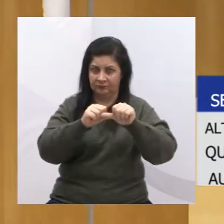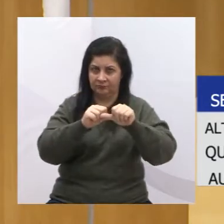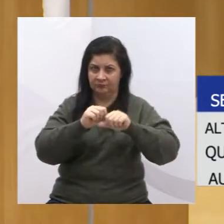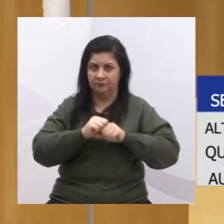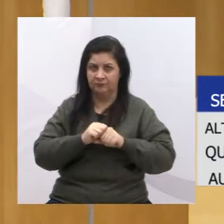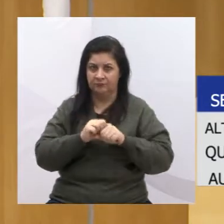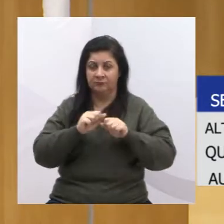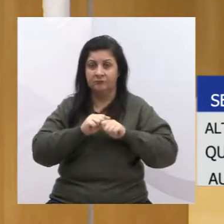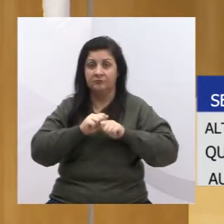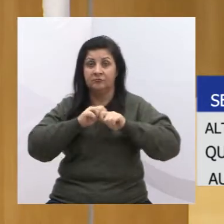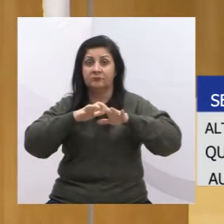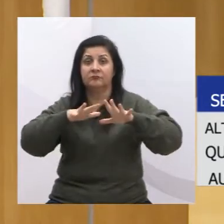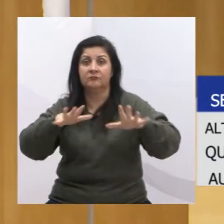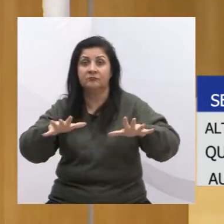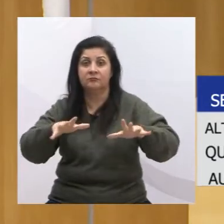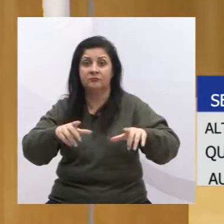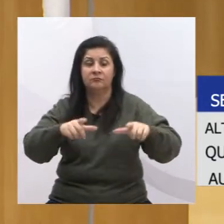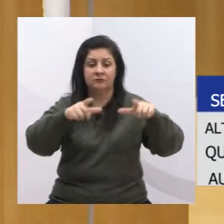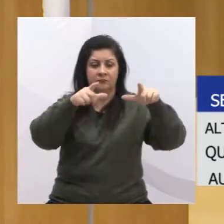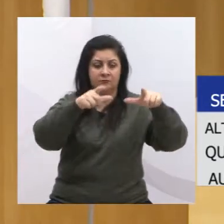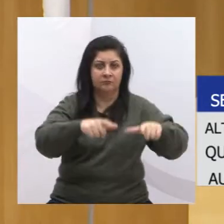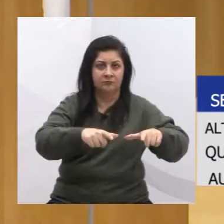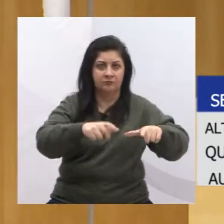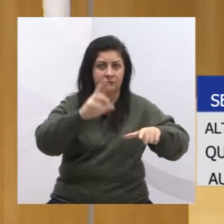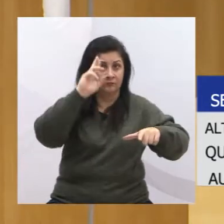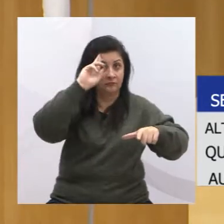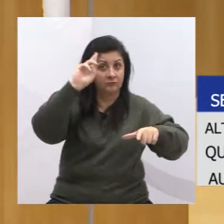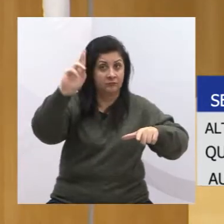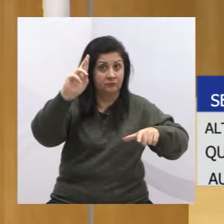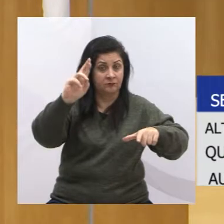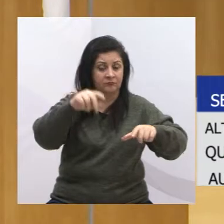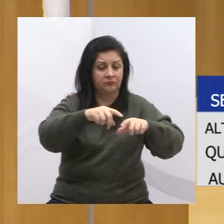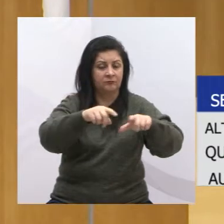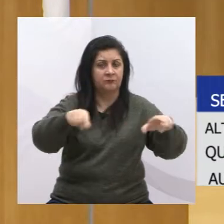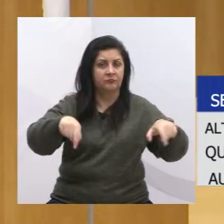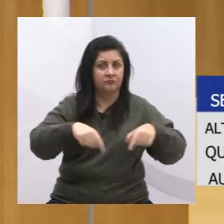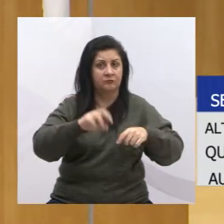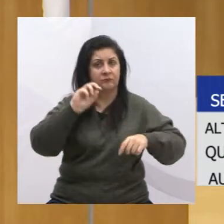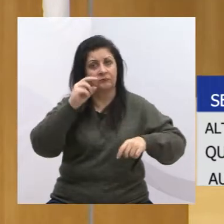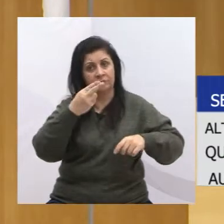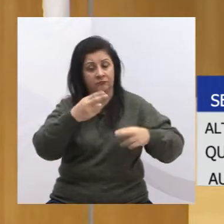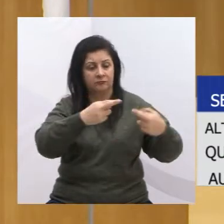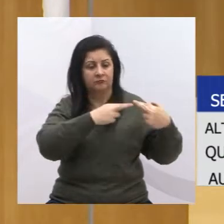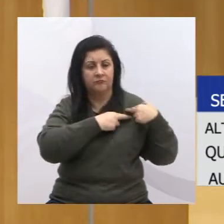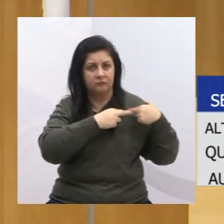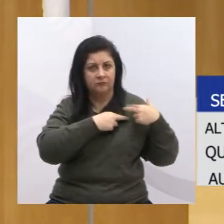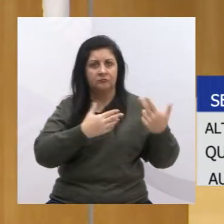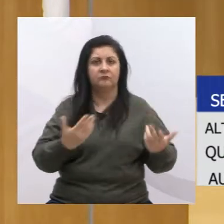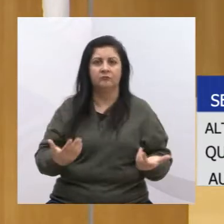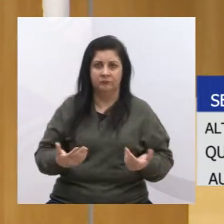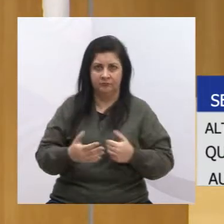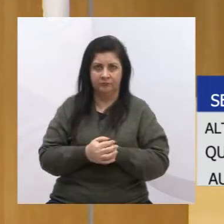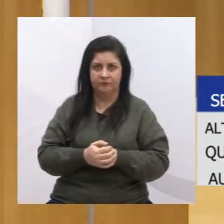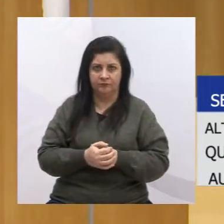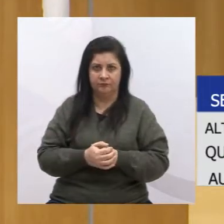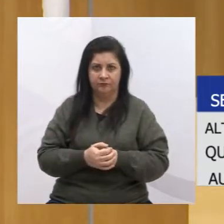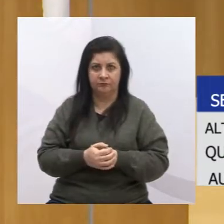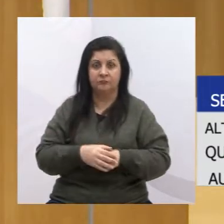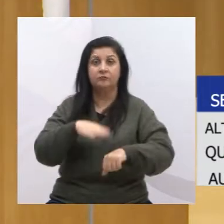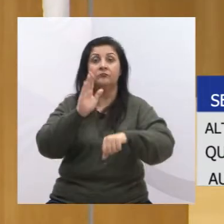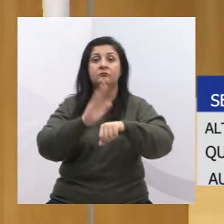abranger nas sanções os proprietários e possuidores ou os responsáveis pelos imóveis, ou seja,